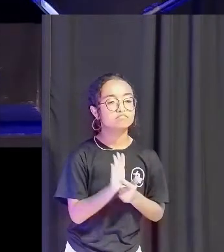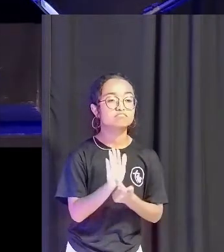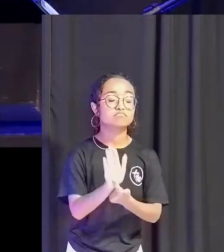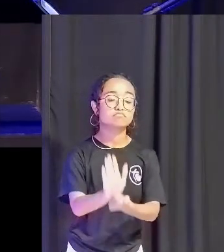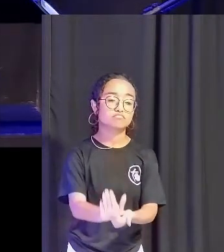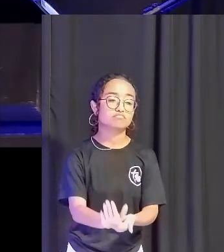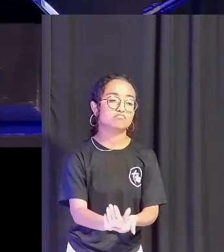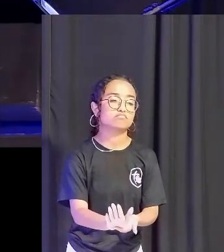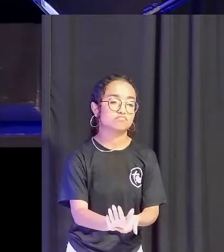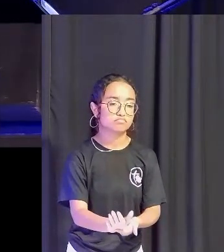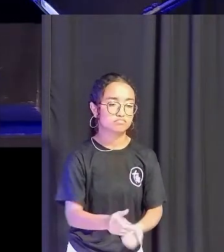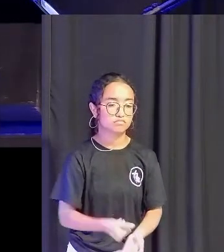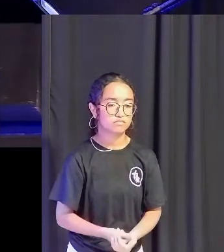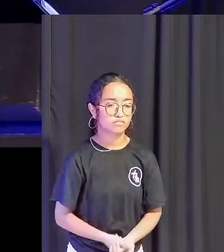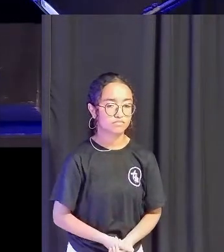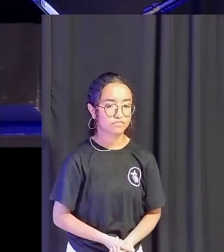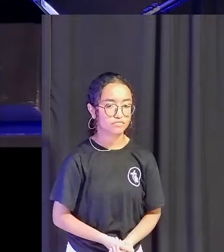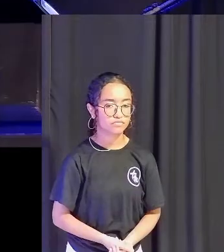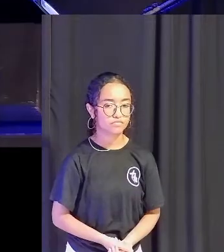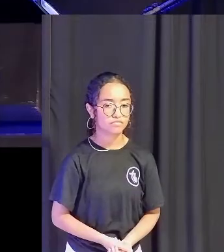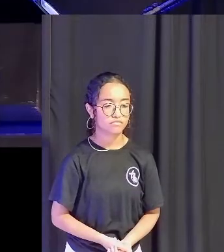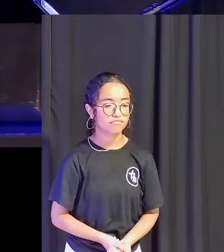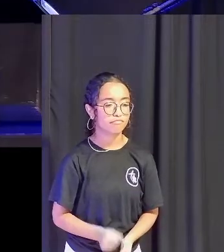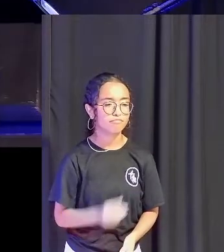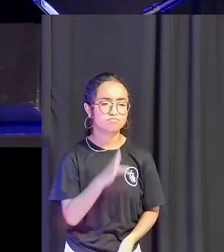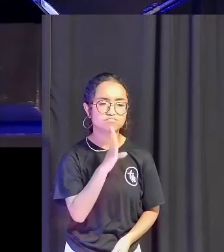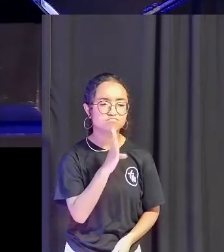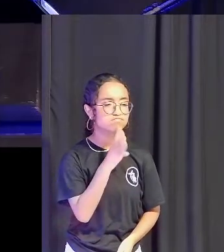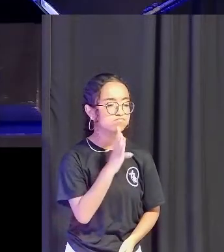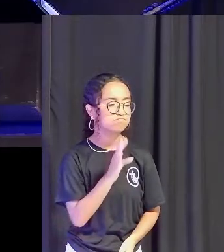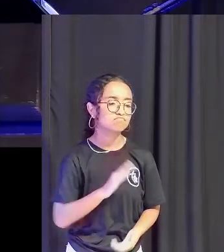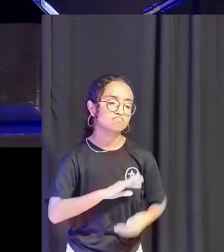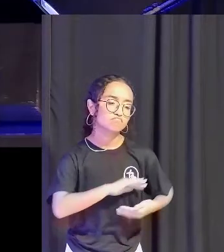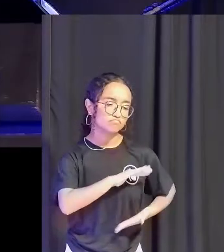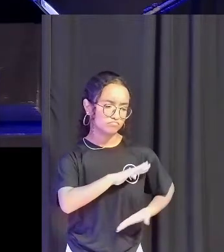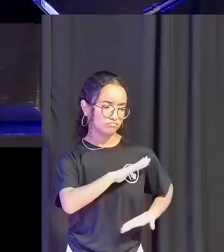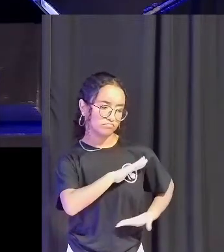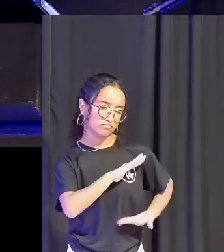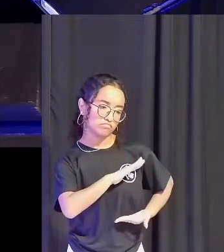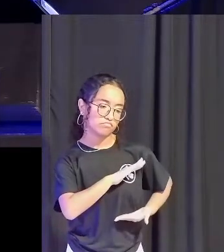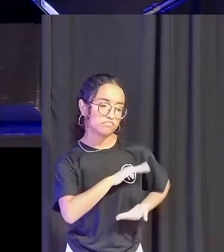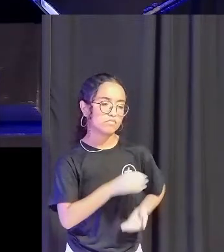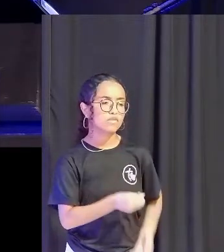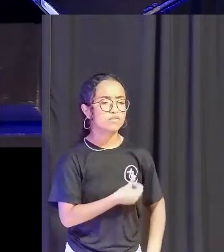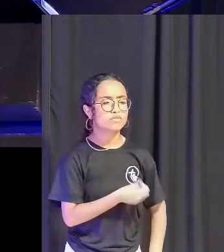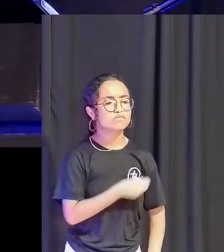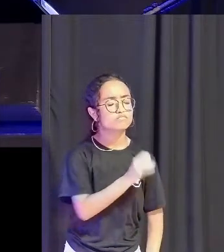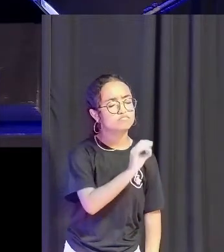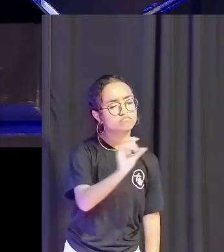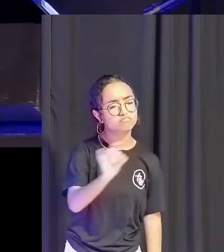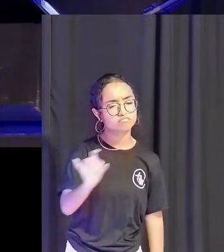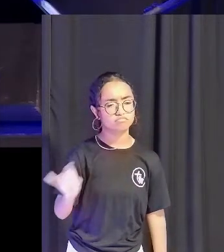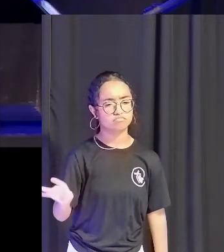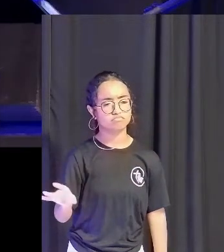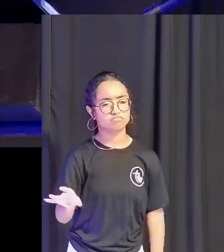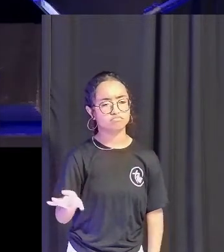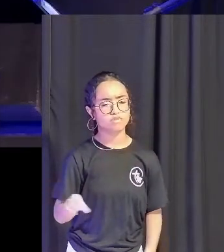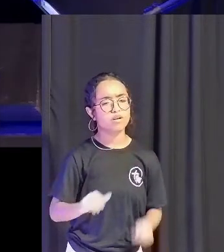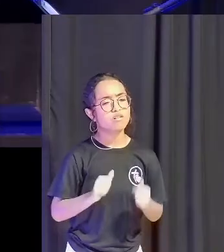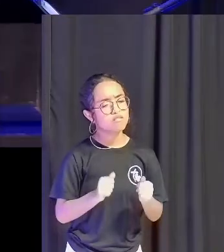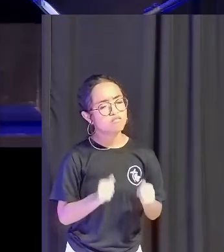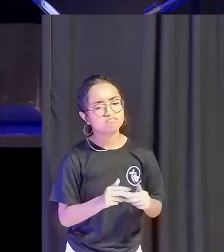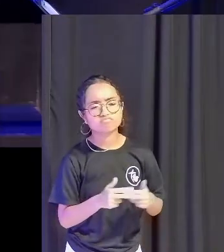situação. Eu não conheço a situação de cada um, não conheço o que estão enfrentando. Pode ser diversas